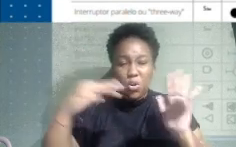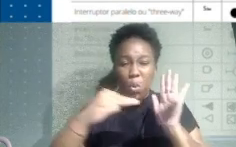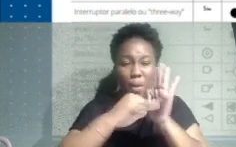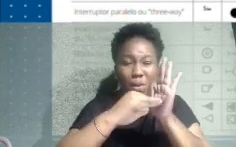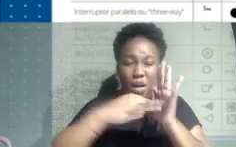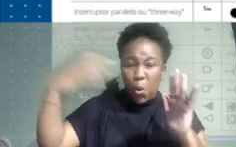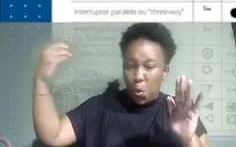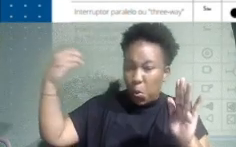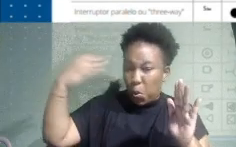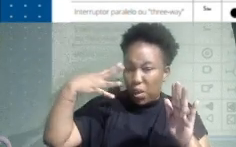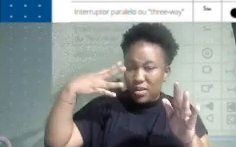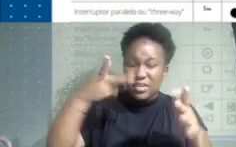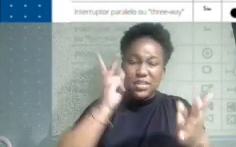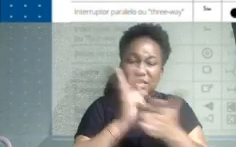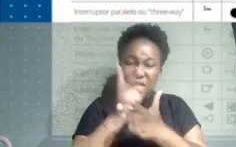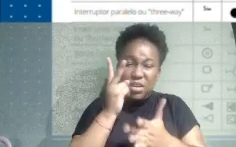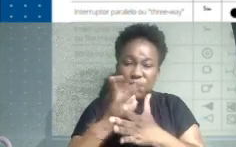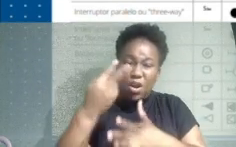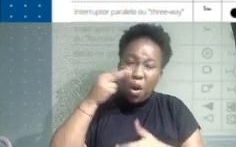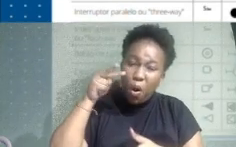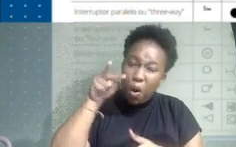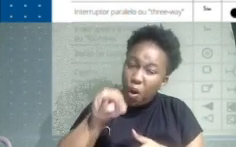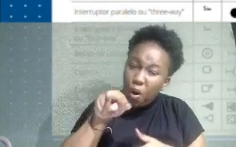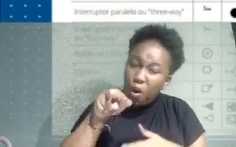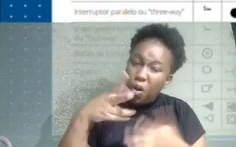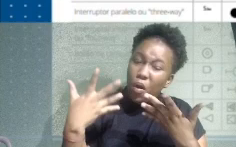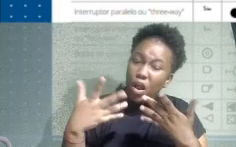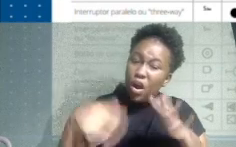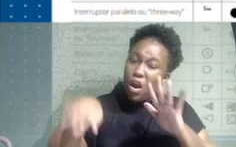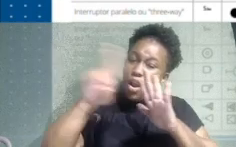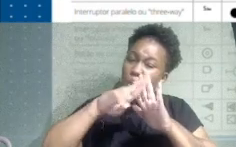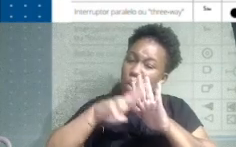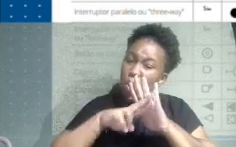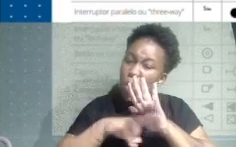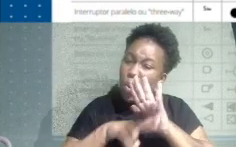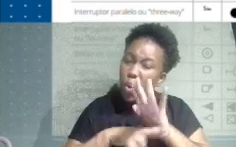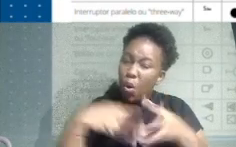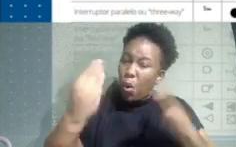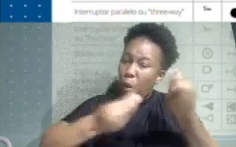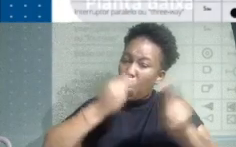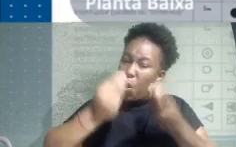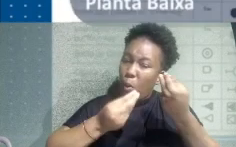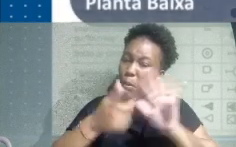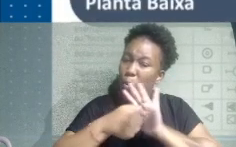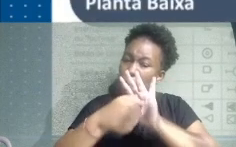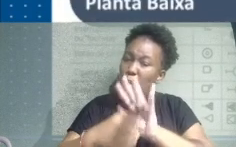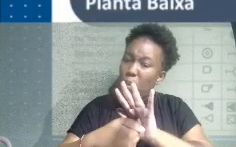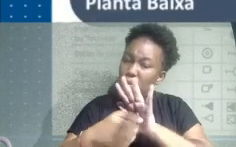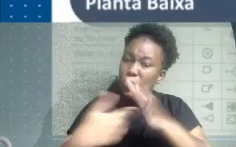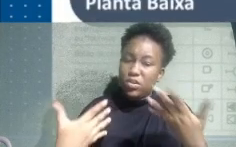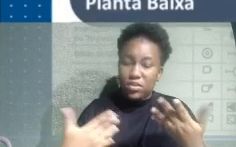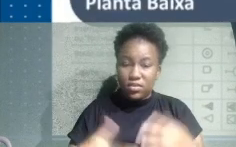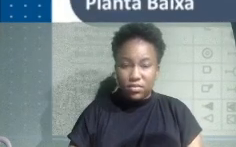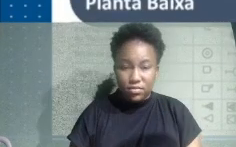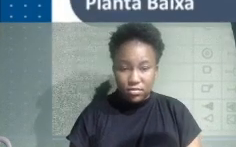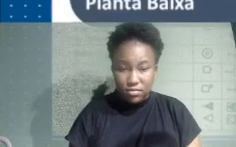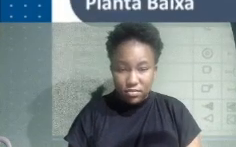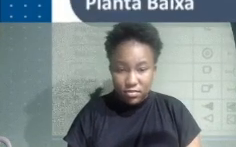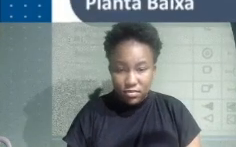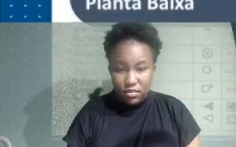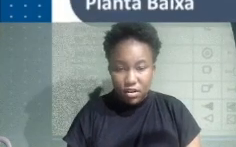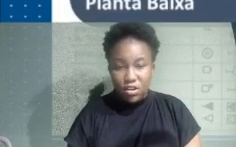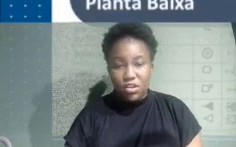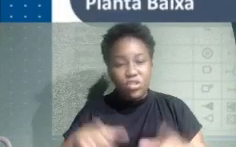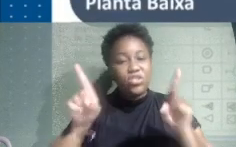sempre olhar na norma. Tem tal tomada, tal iluminação. Como que eu represento? A norma traz a simbologia. Feito o levantamento